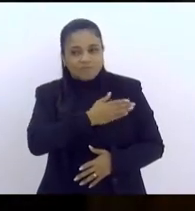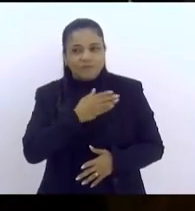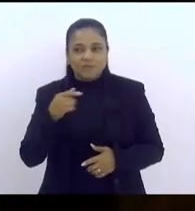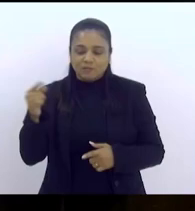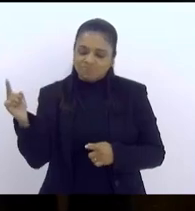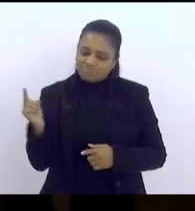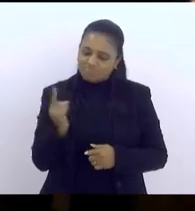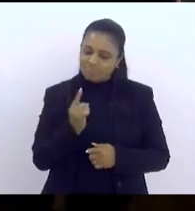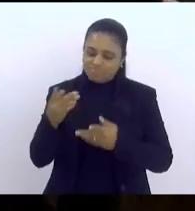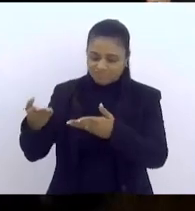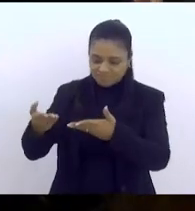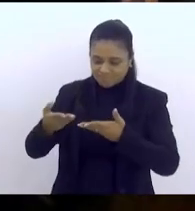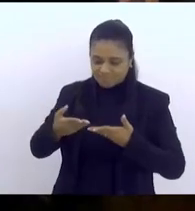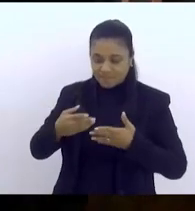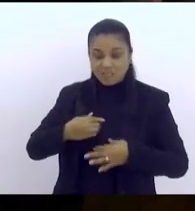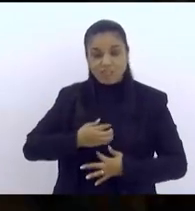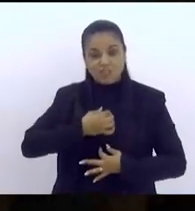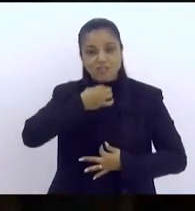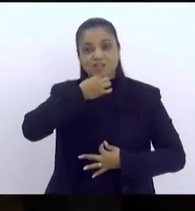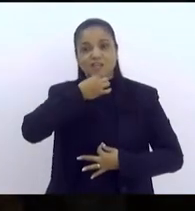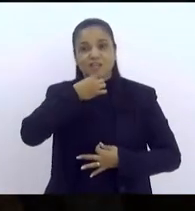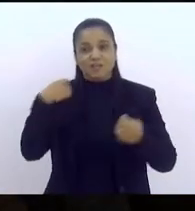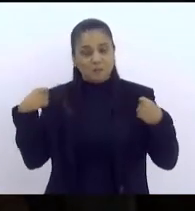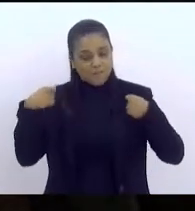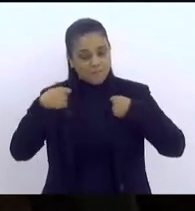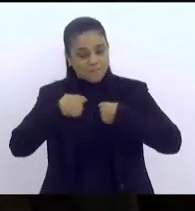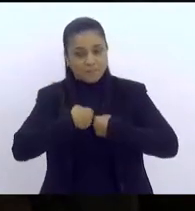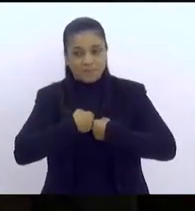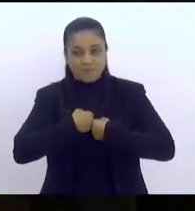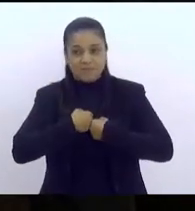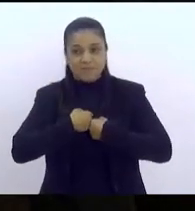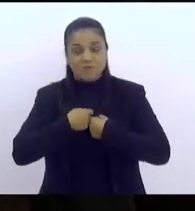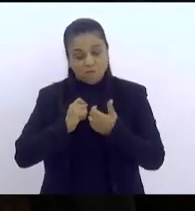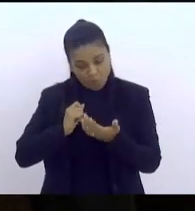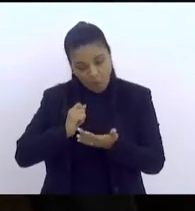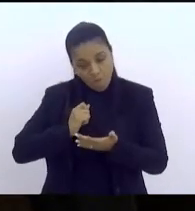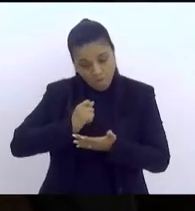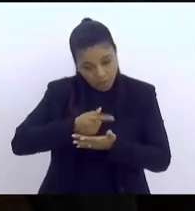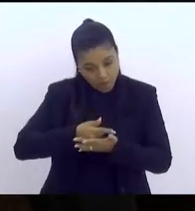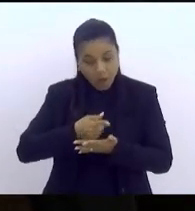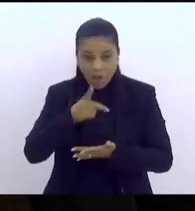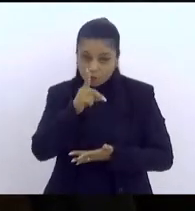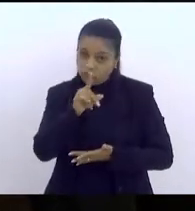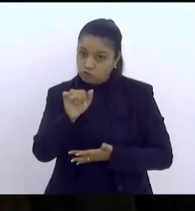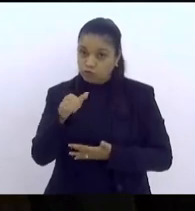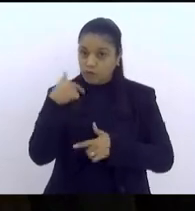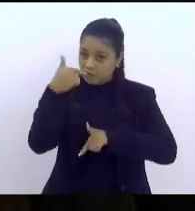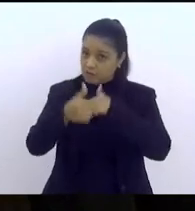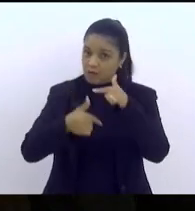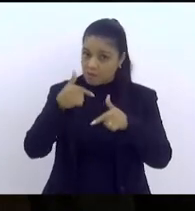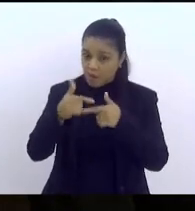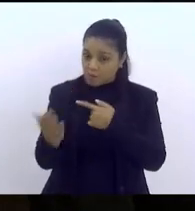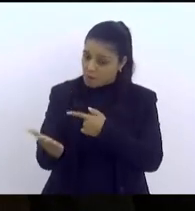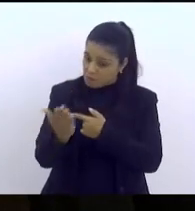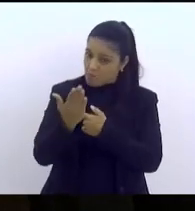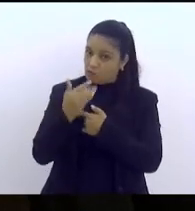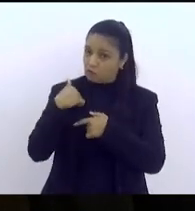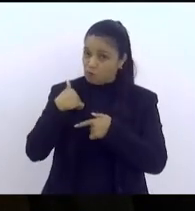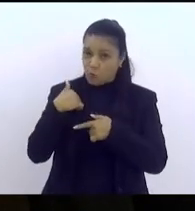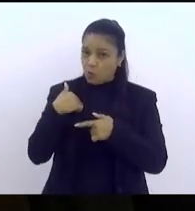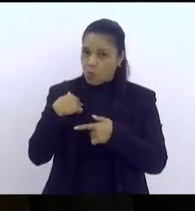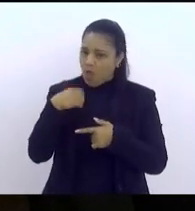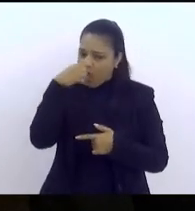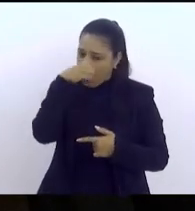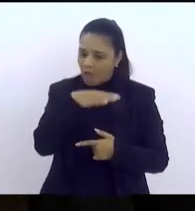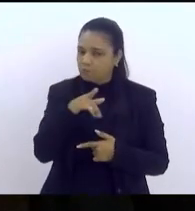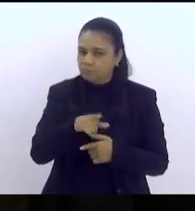Gabriel aqui de terno, gravata, e vou pagar o dia dele, hein? Não é exploração, não, vou pagar o